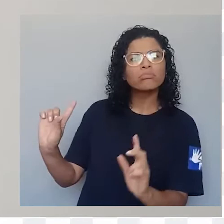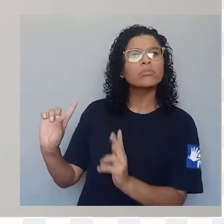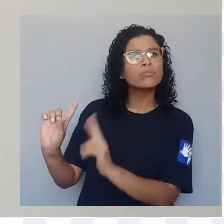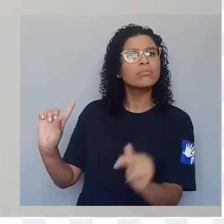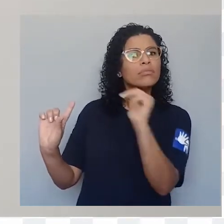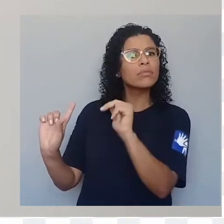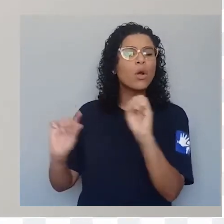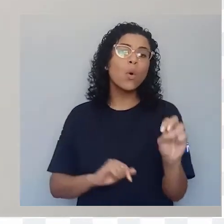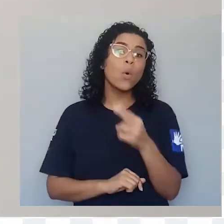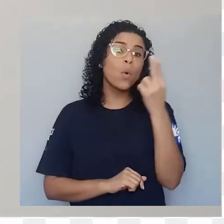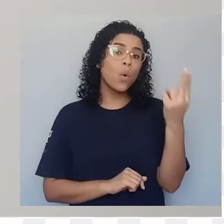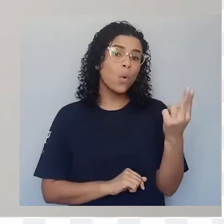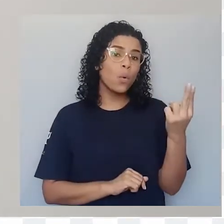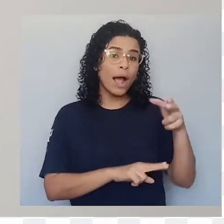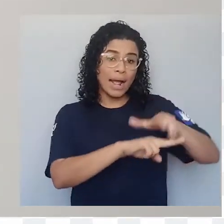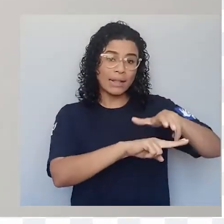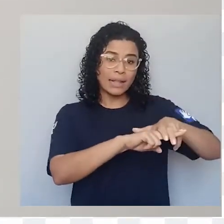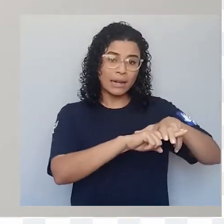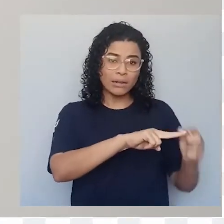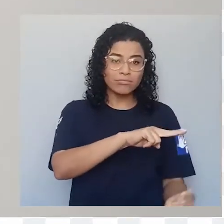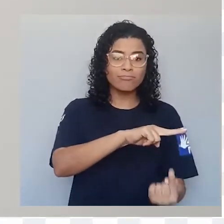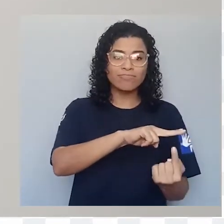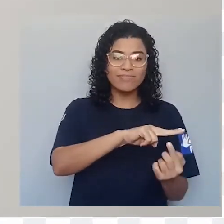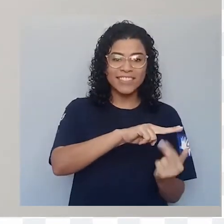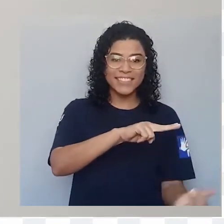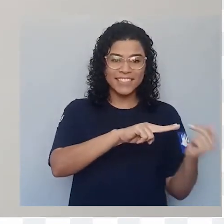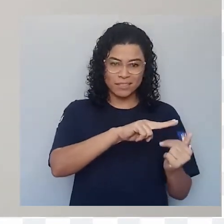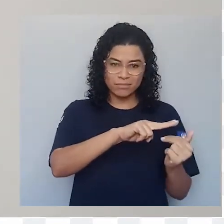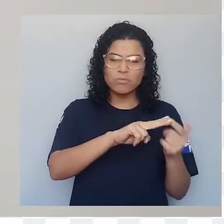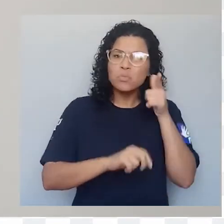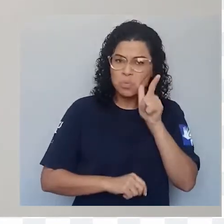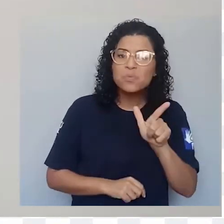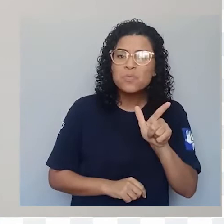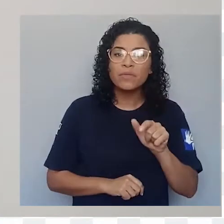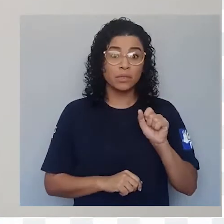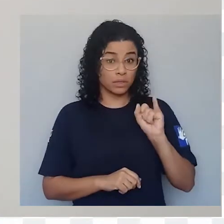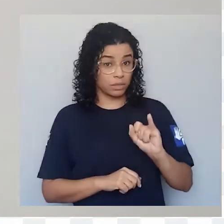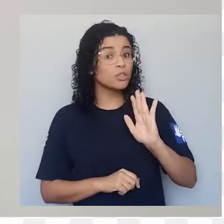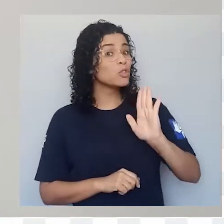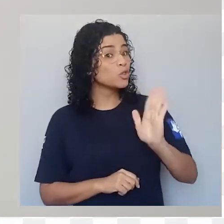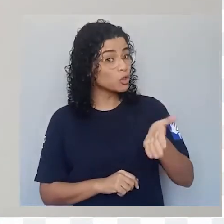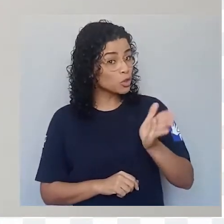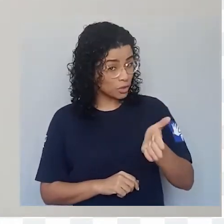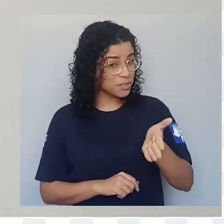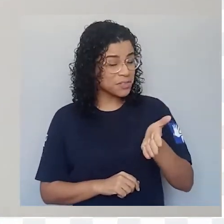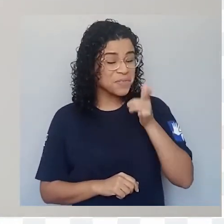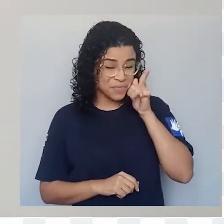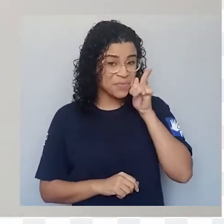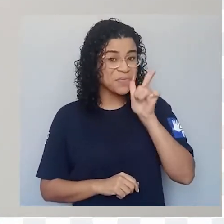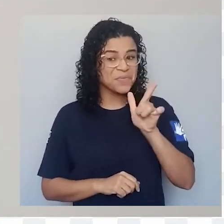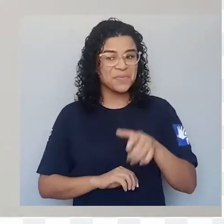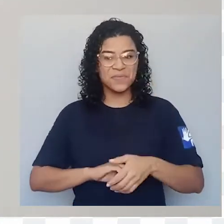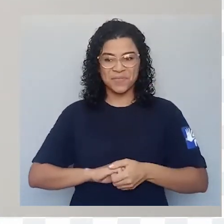desenhar? Ou embaixo de uma cadeira e desenhar? Se você